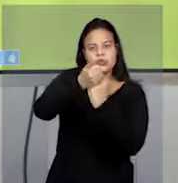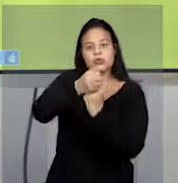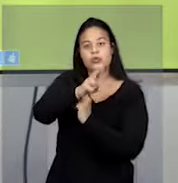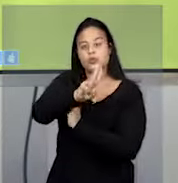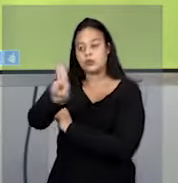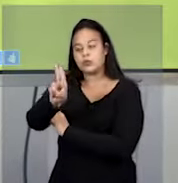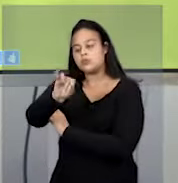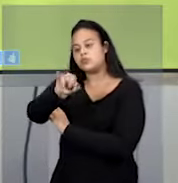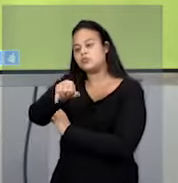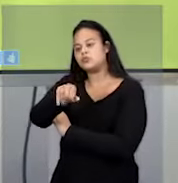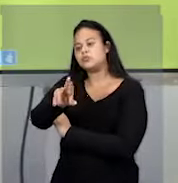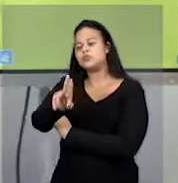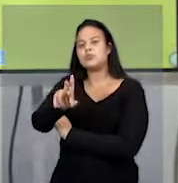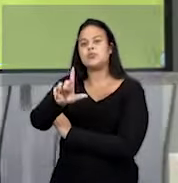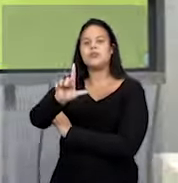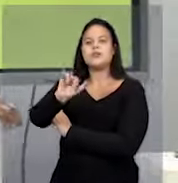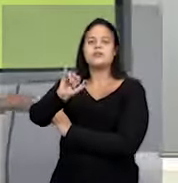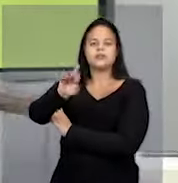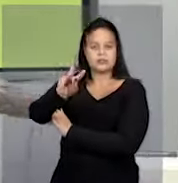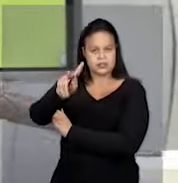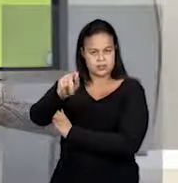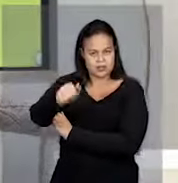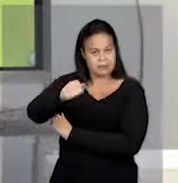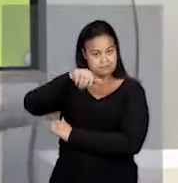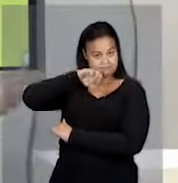Muito bem, vamos ver um outro exemplo.